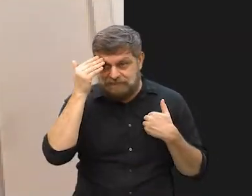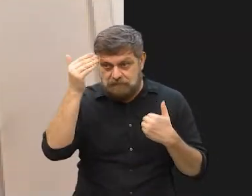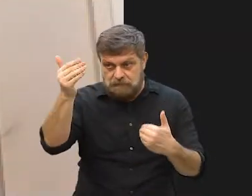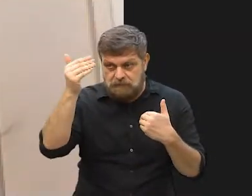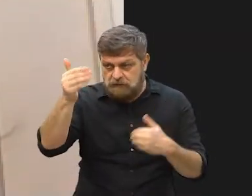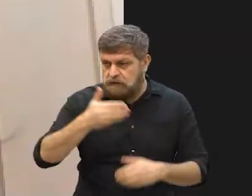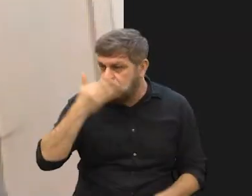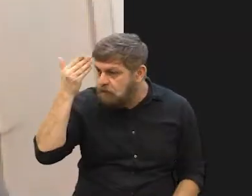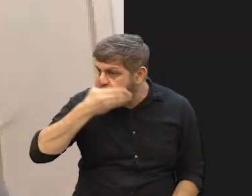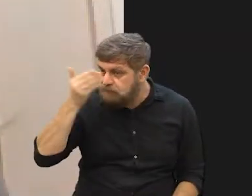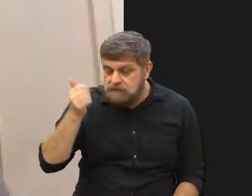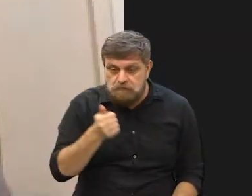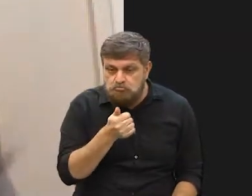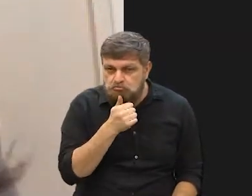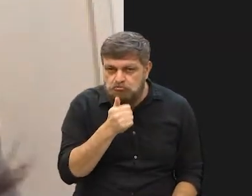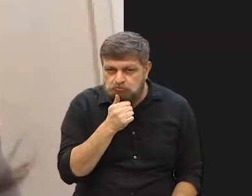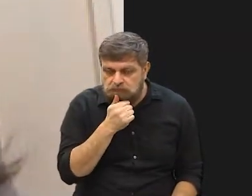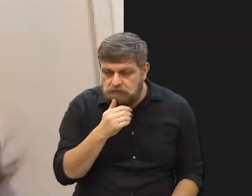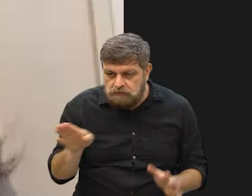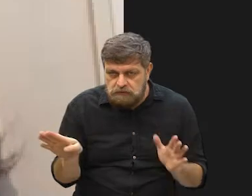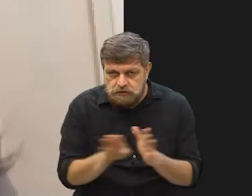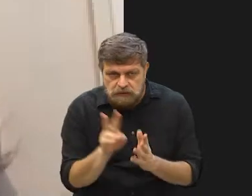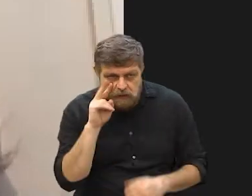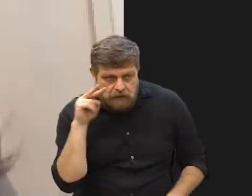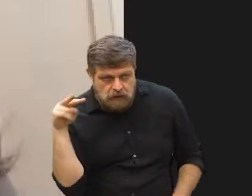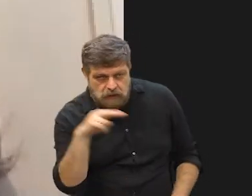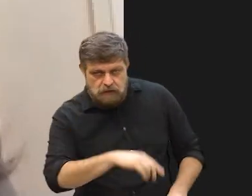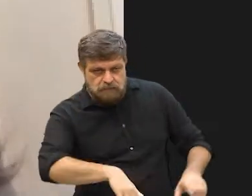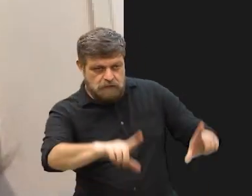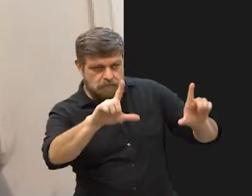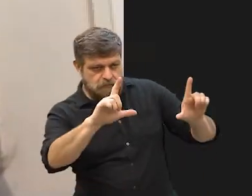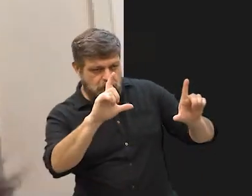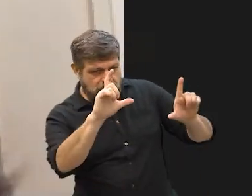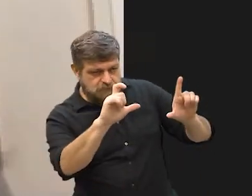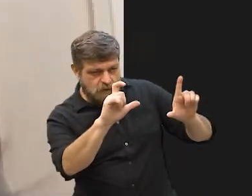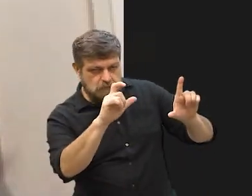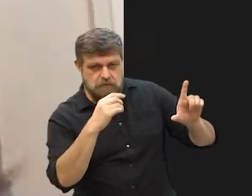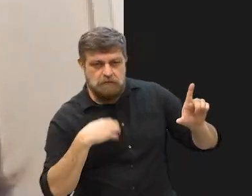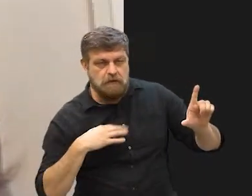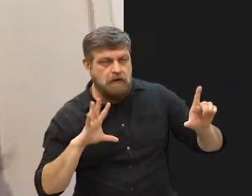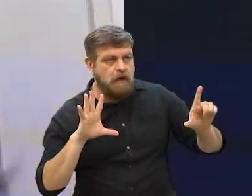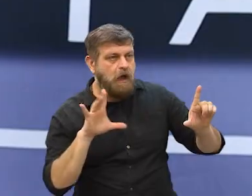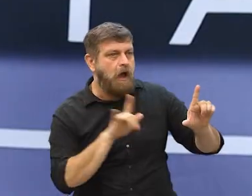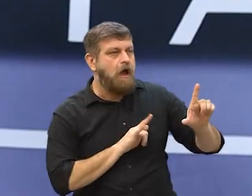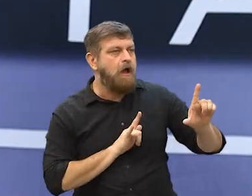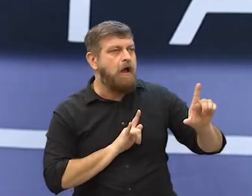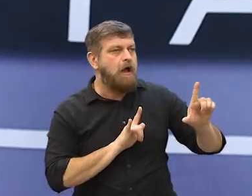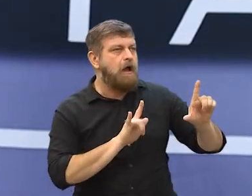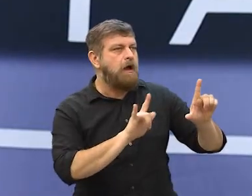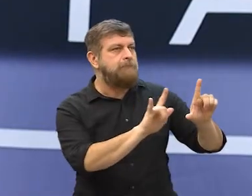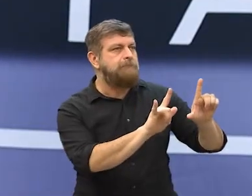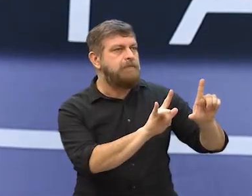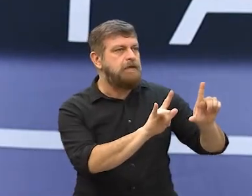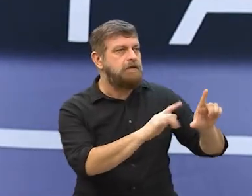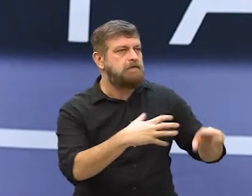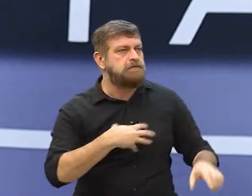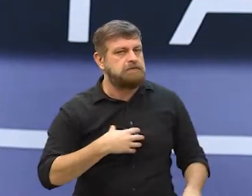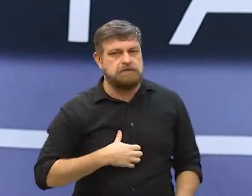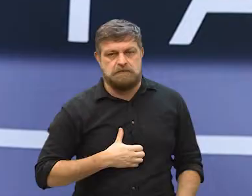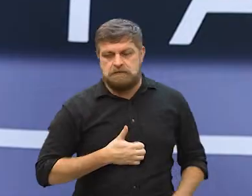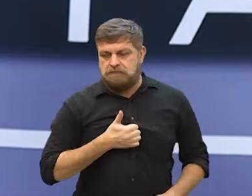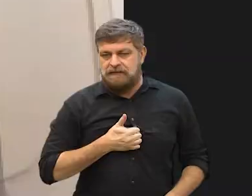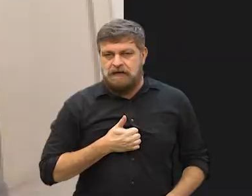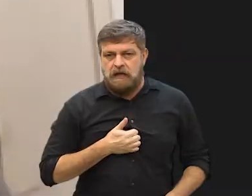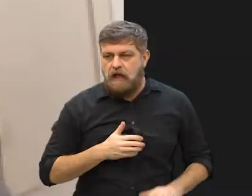Não tinha visto ainda, né? Quando eu cheguei lá e vi a foto, amei, ficou linda a foto. Não ficou